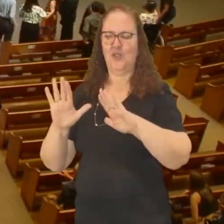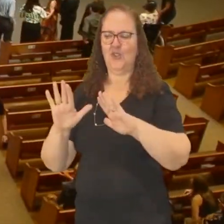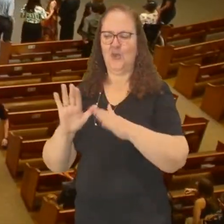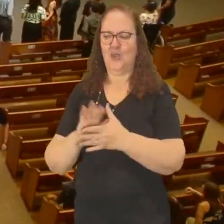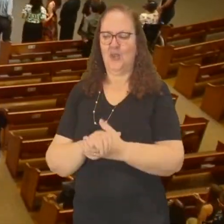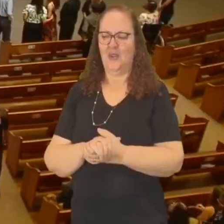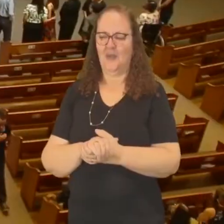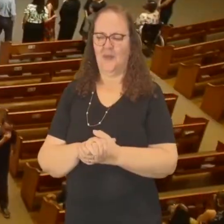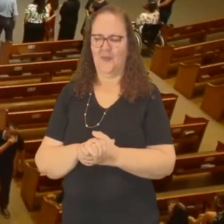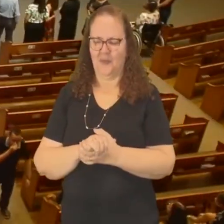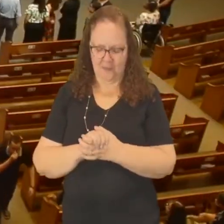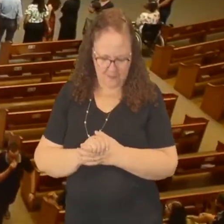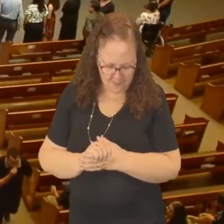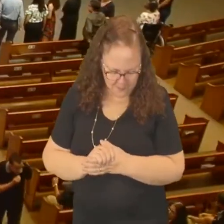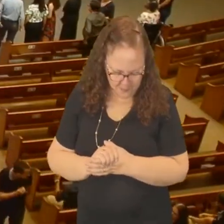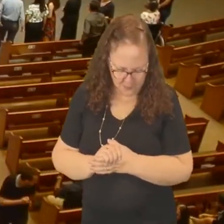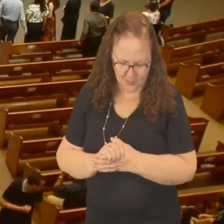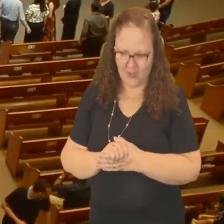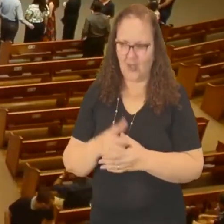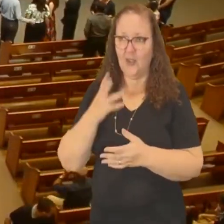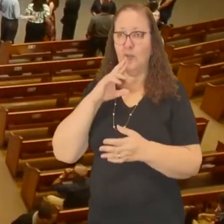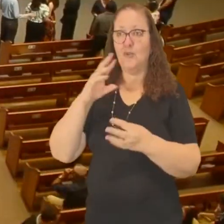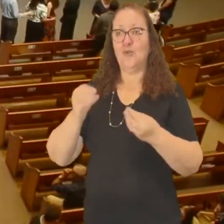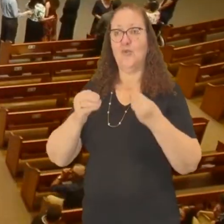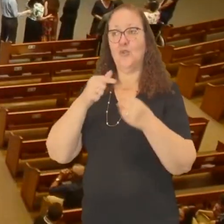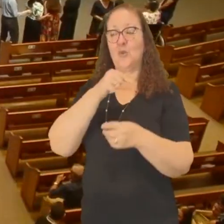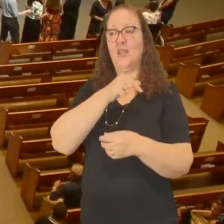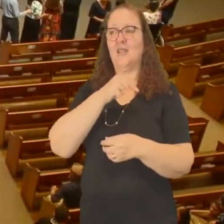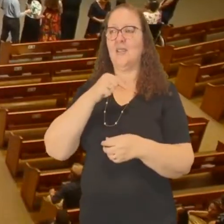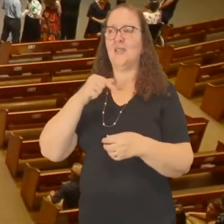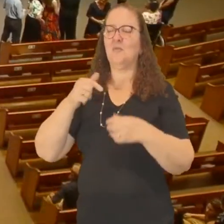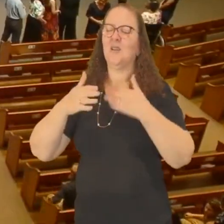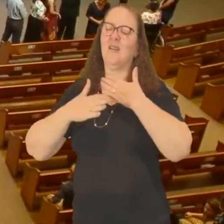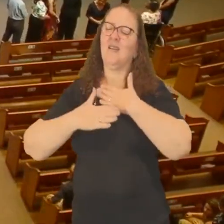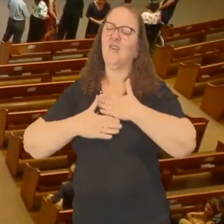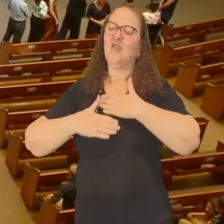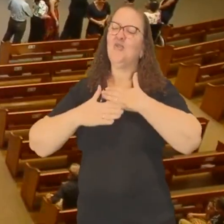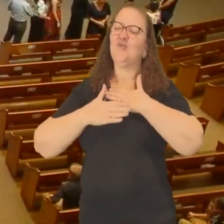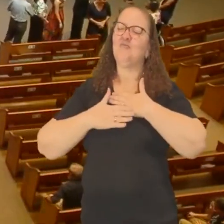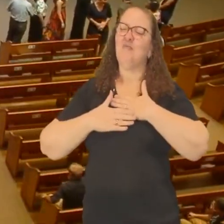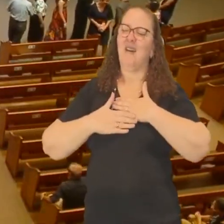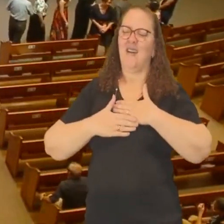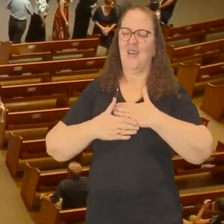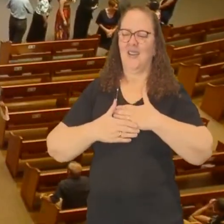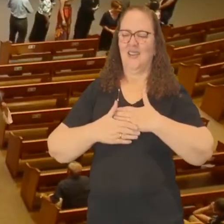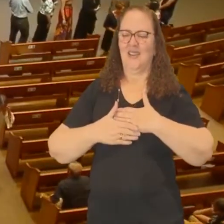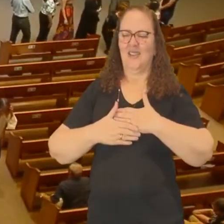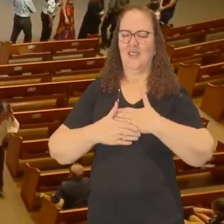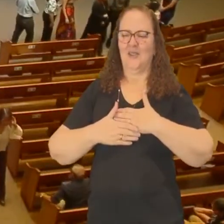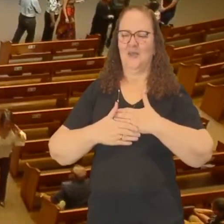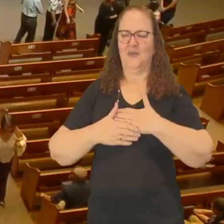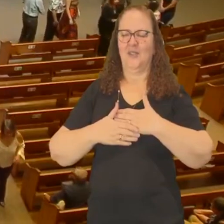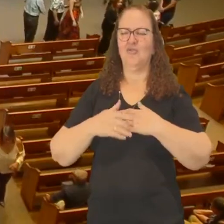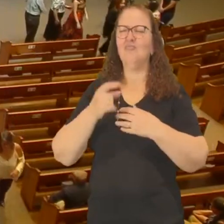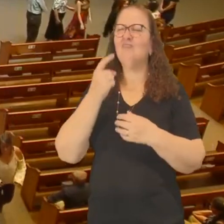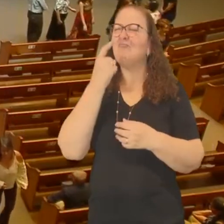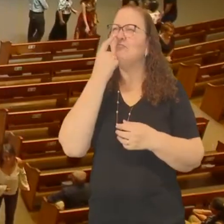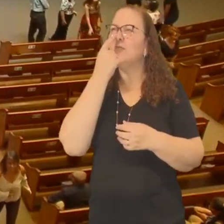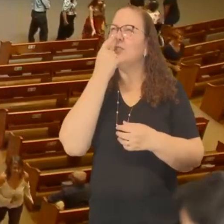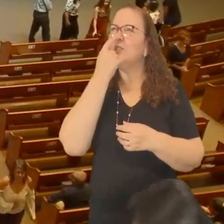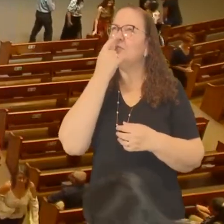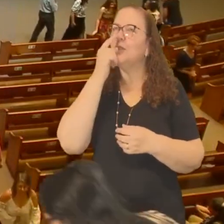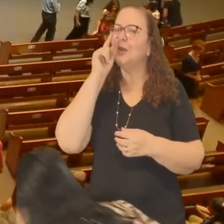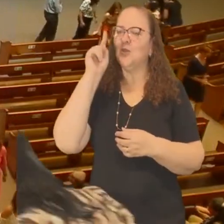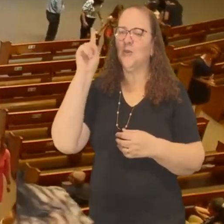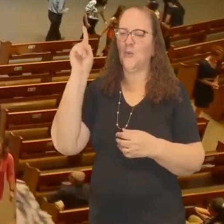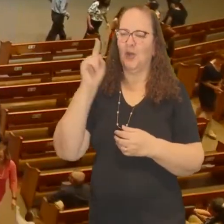Que o Senhor possa nos dar uma semana de descanso, uma semana de intimidade com Ele.